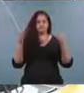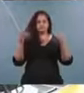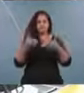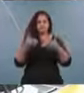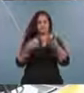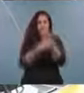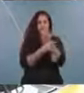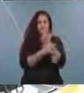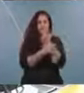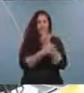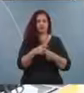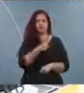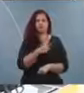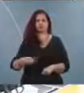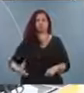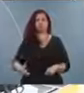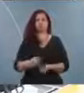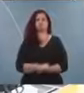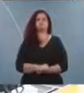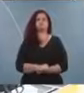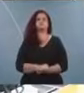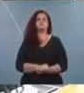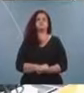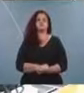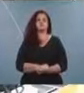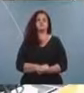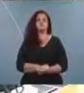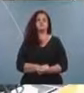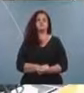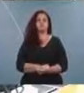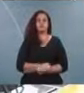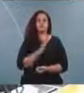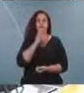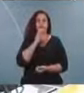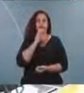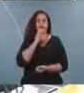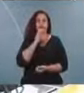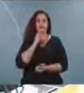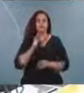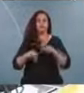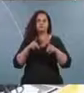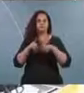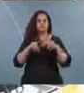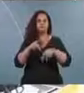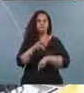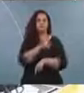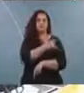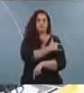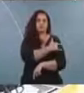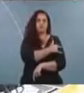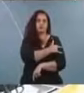segurança pública. Quero aqui dar a conhecer ao povo potiguar que Sua